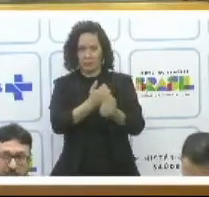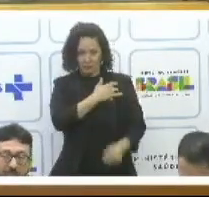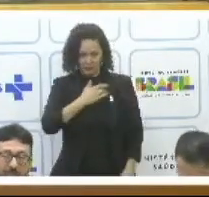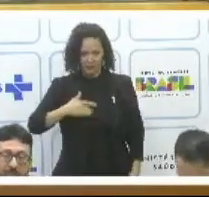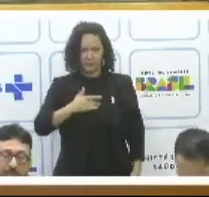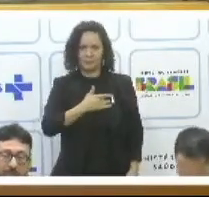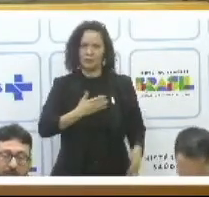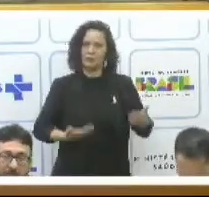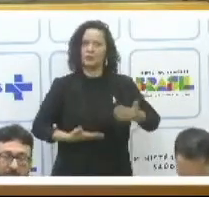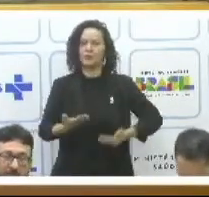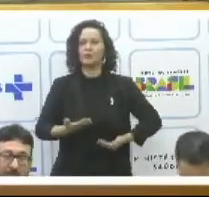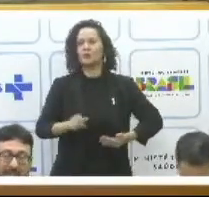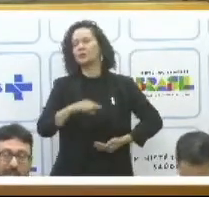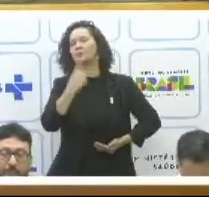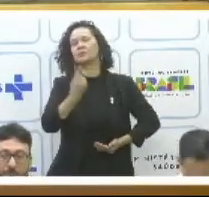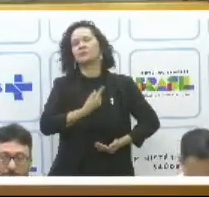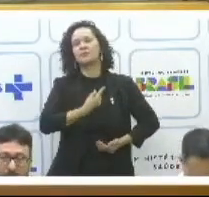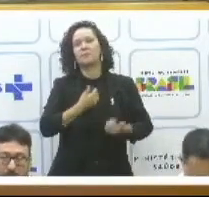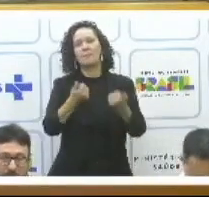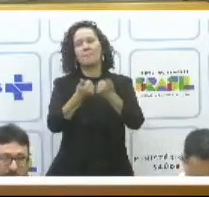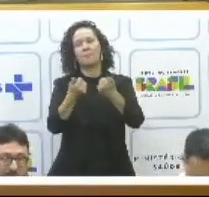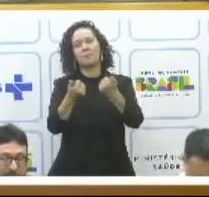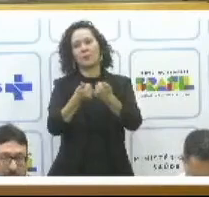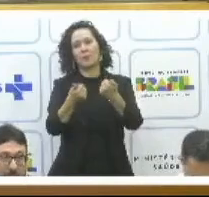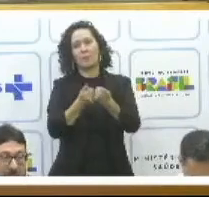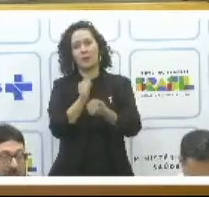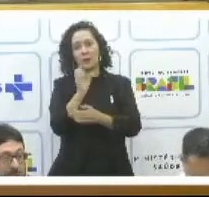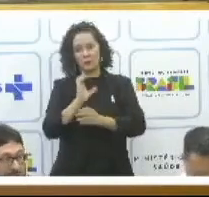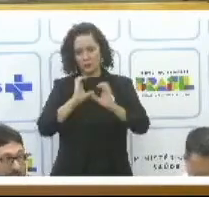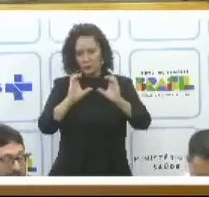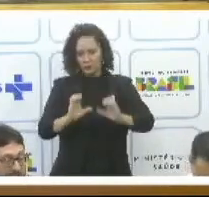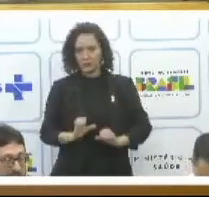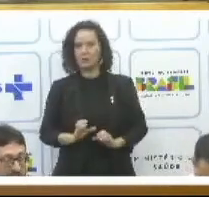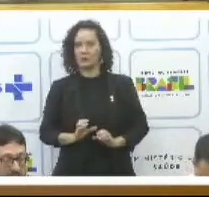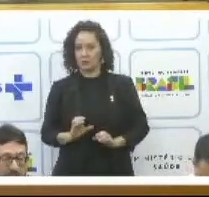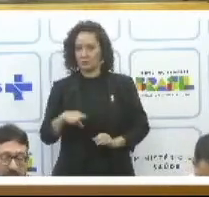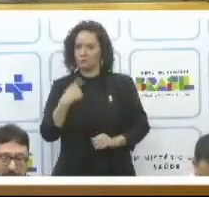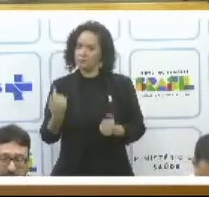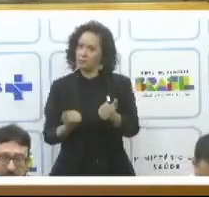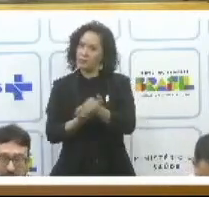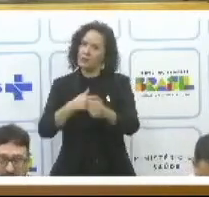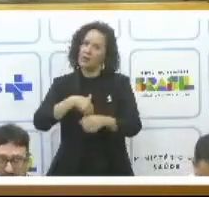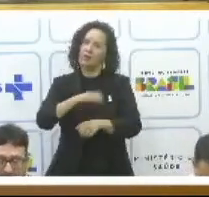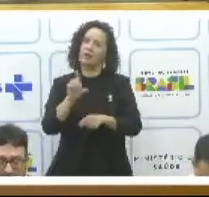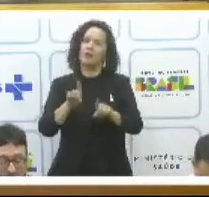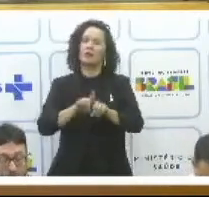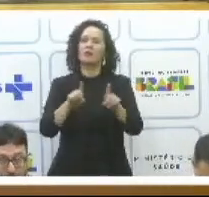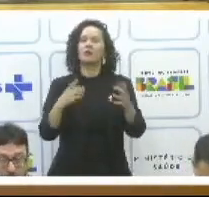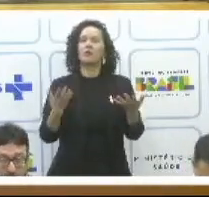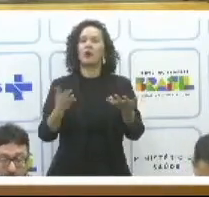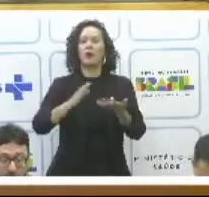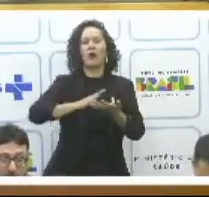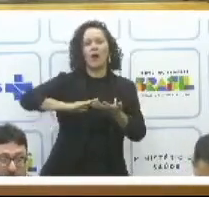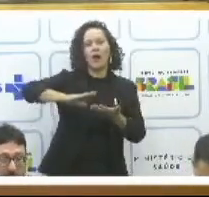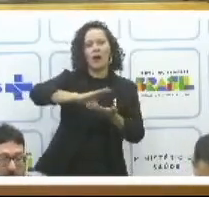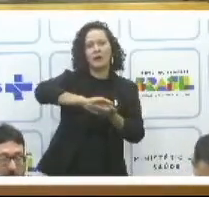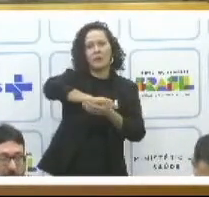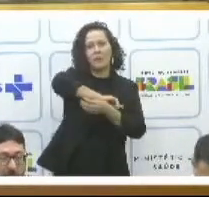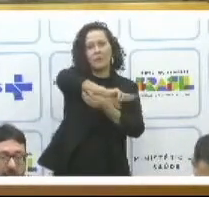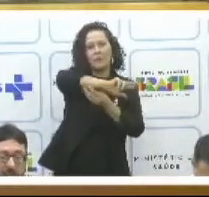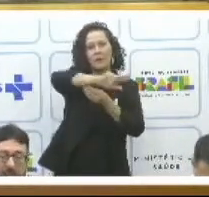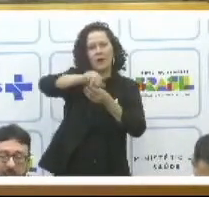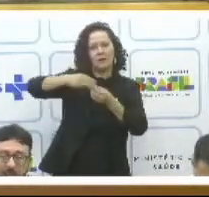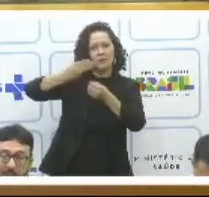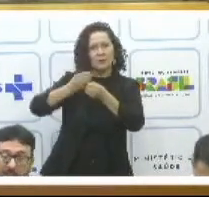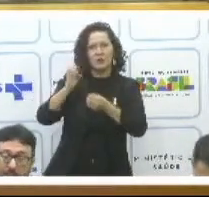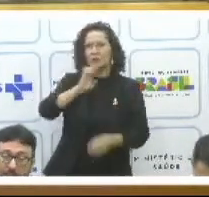o serviço que está mais próximo do cidadão e mais capilarizado em todos os municípios brasileiros.